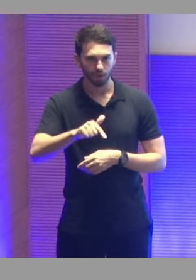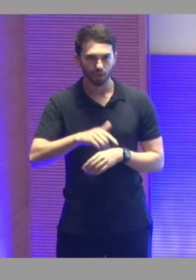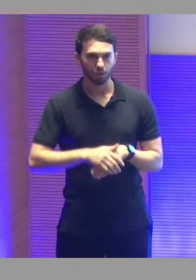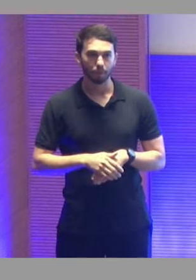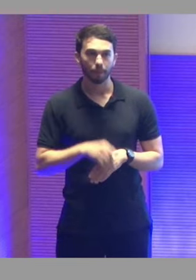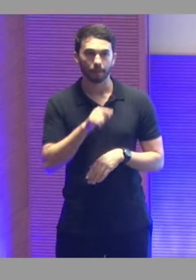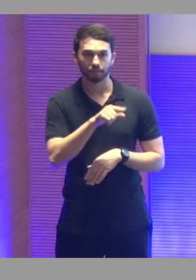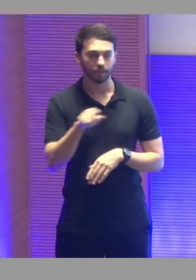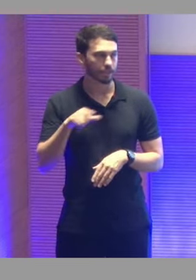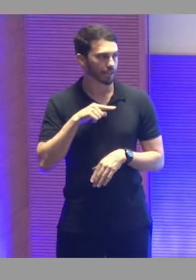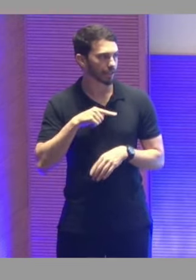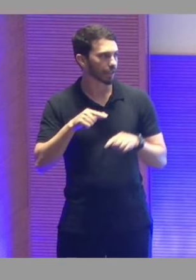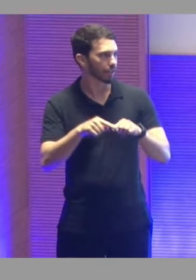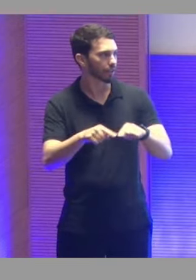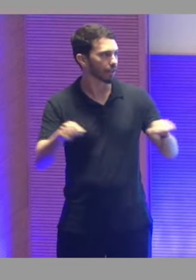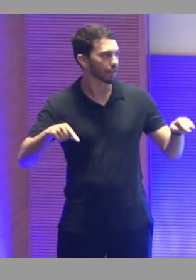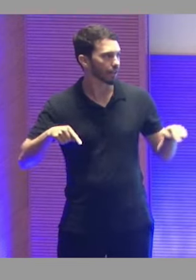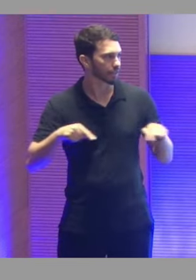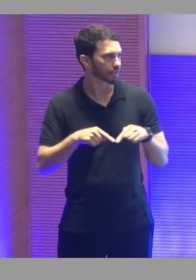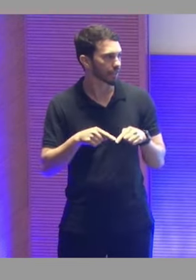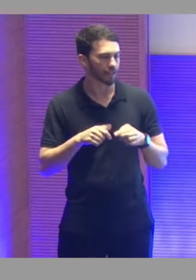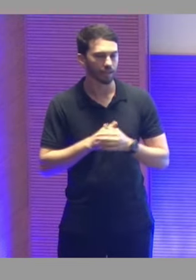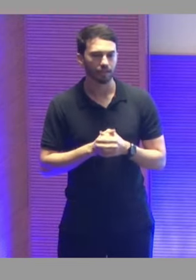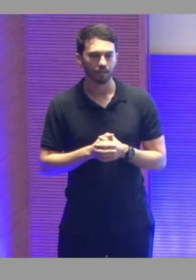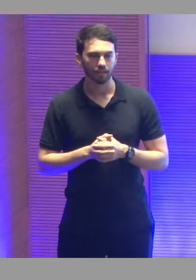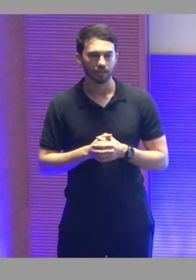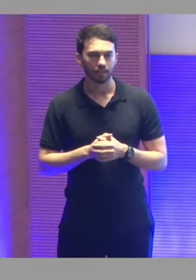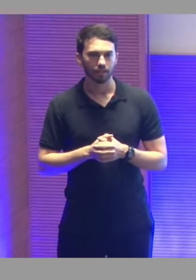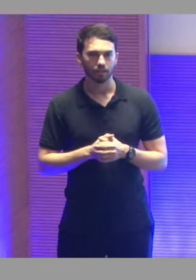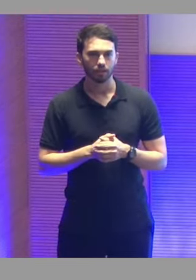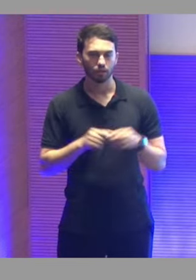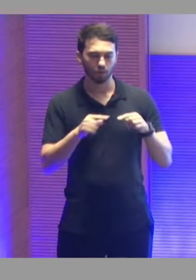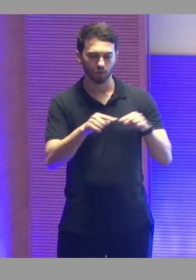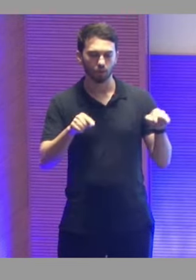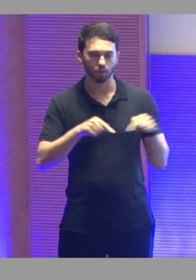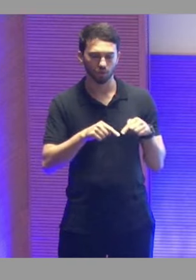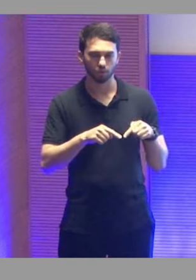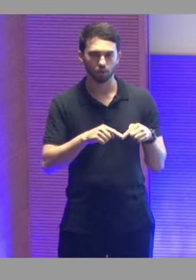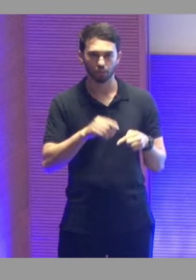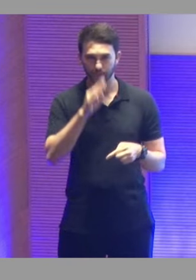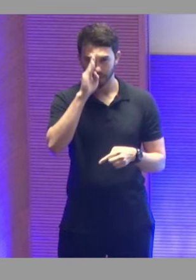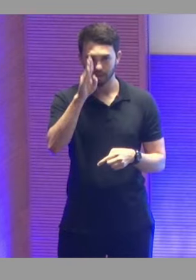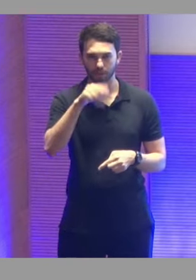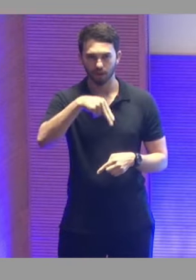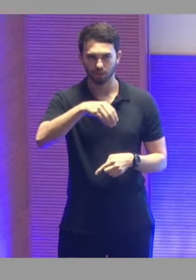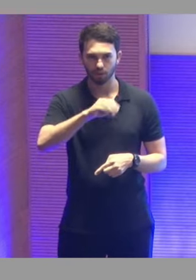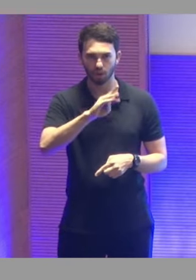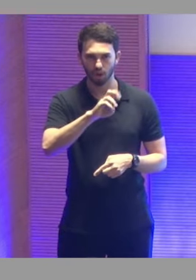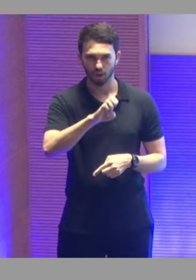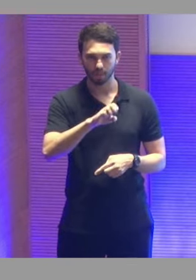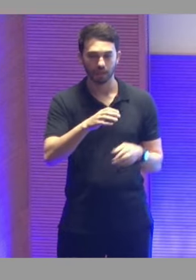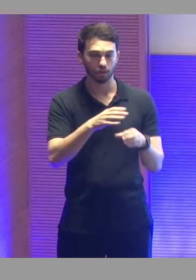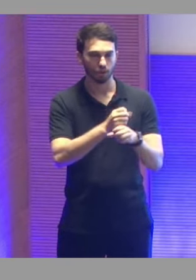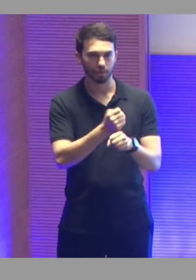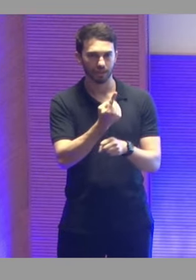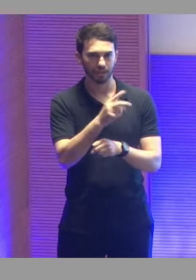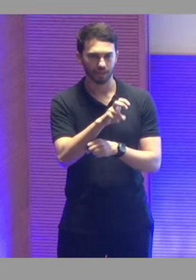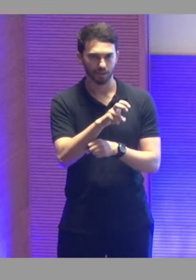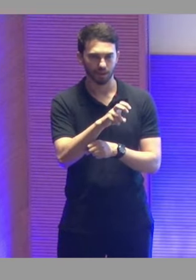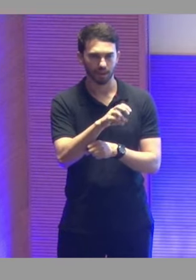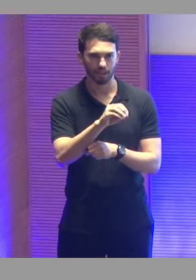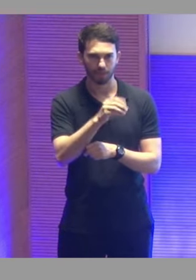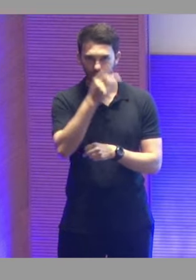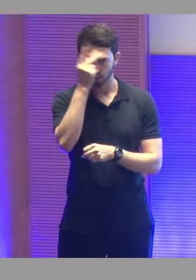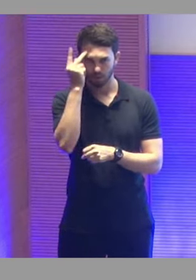gente tem as salas no o salão nobre no quarto andar 150 pessoas cabem no salão nobre